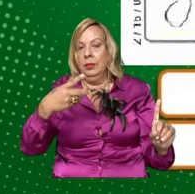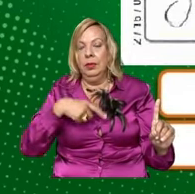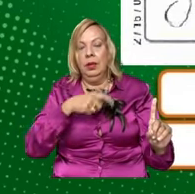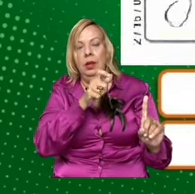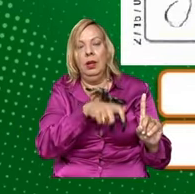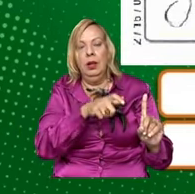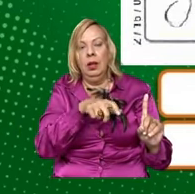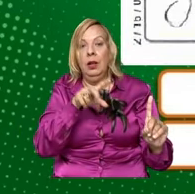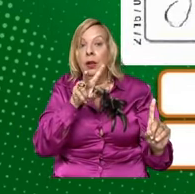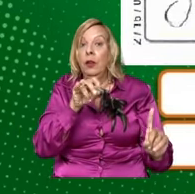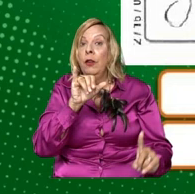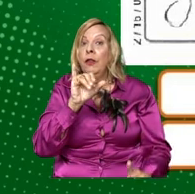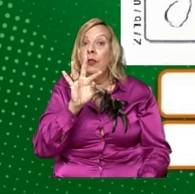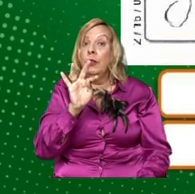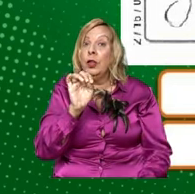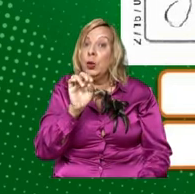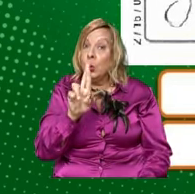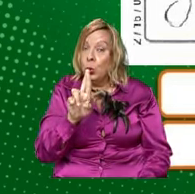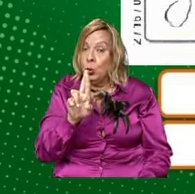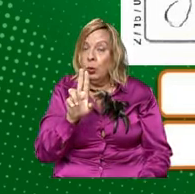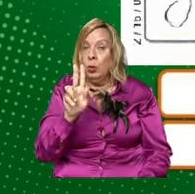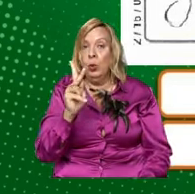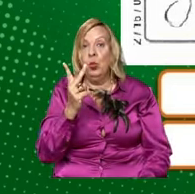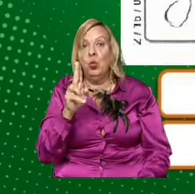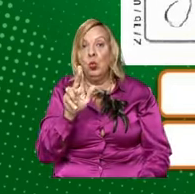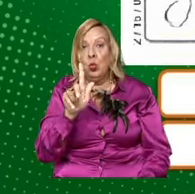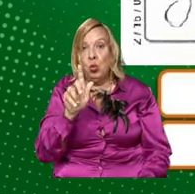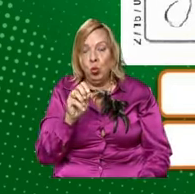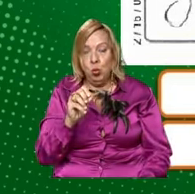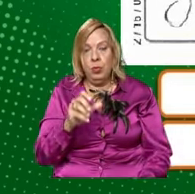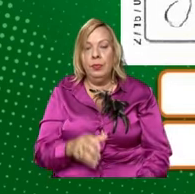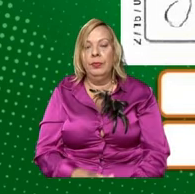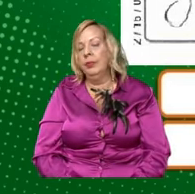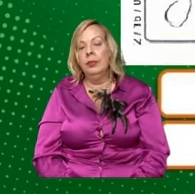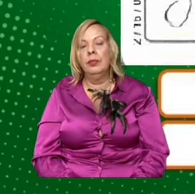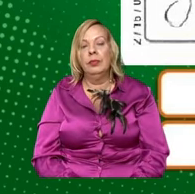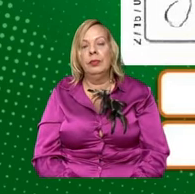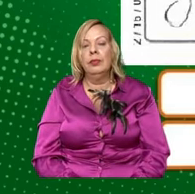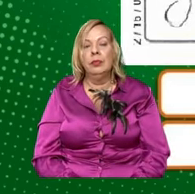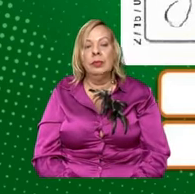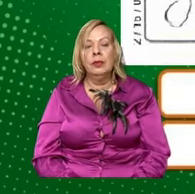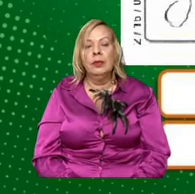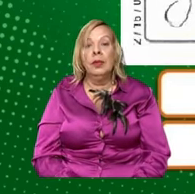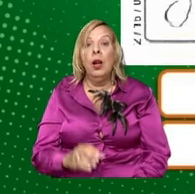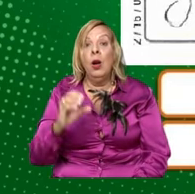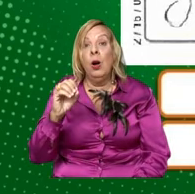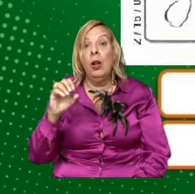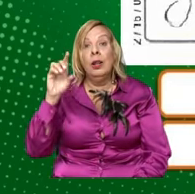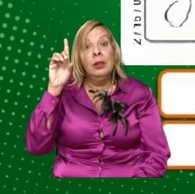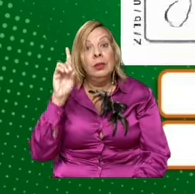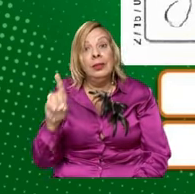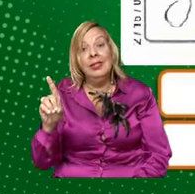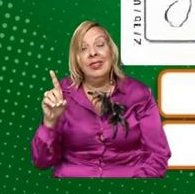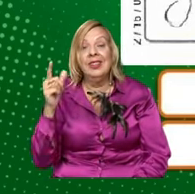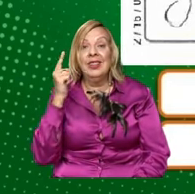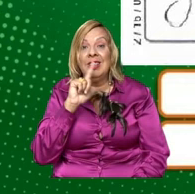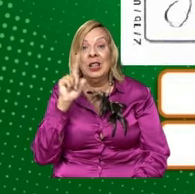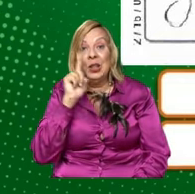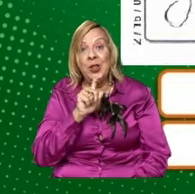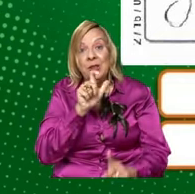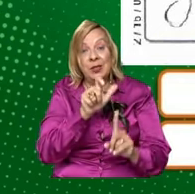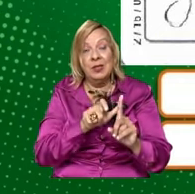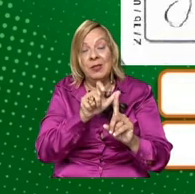075924. Vitor Hugo, né? Vitor Hugo José foi pé quente, regional Orlando